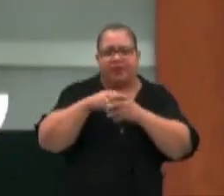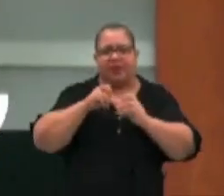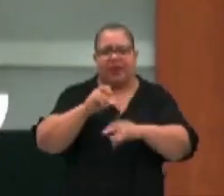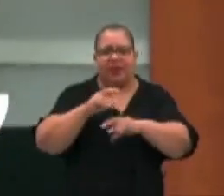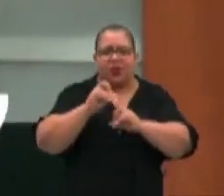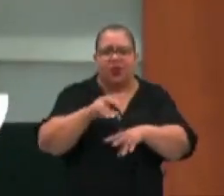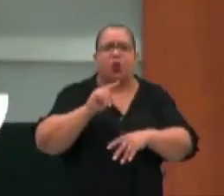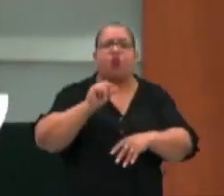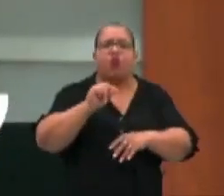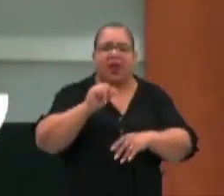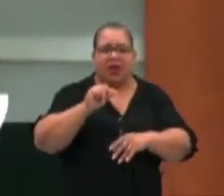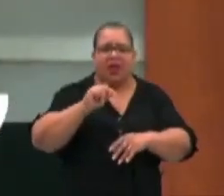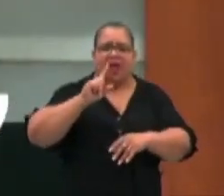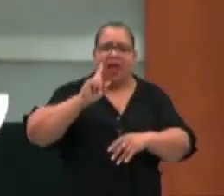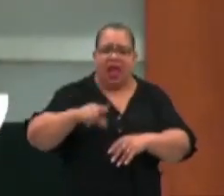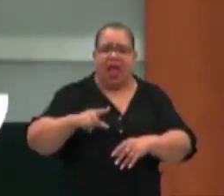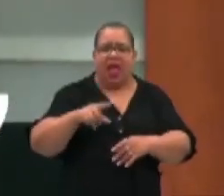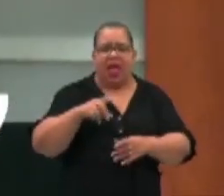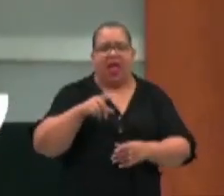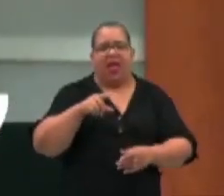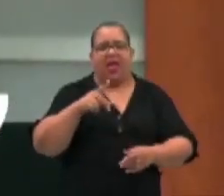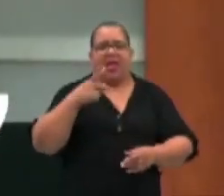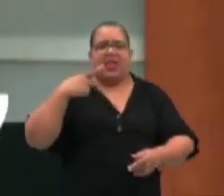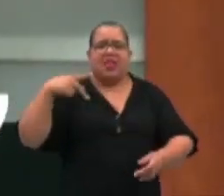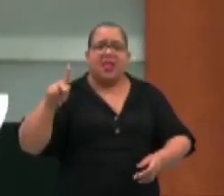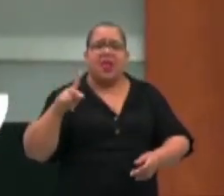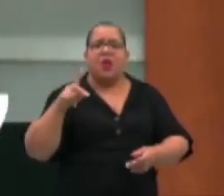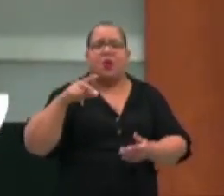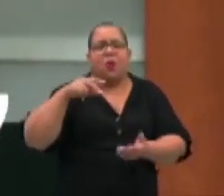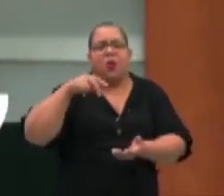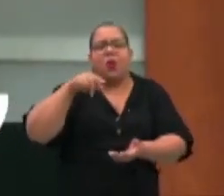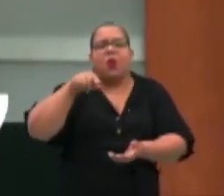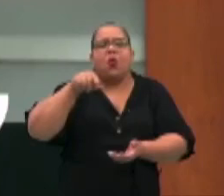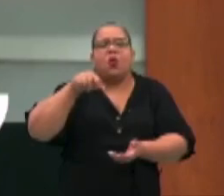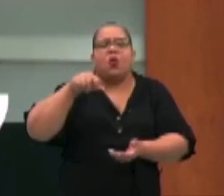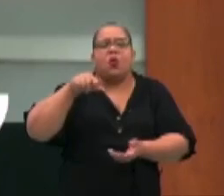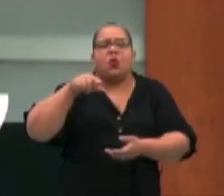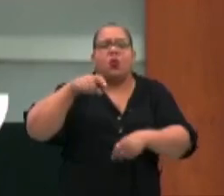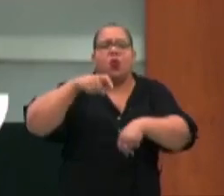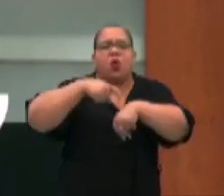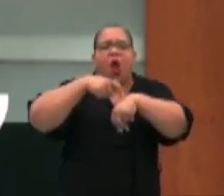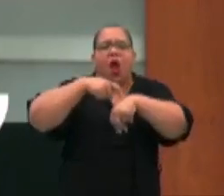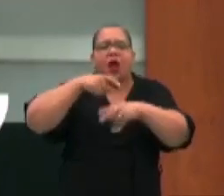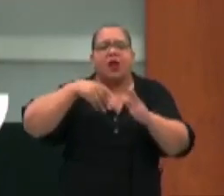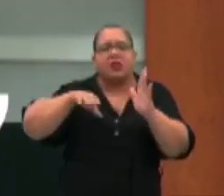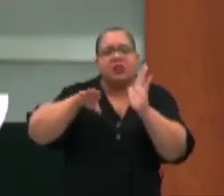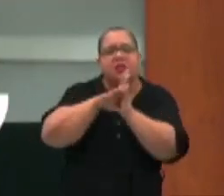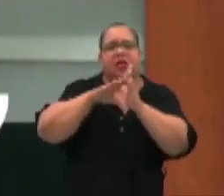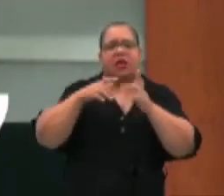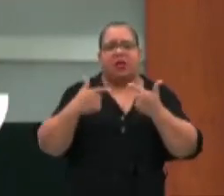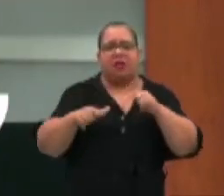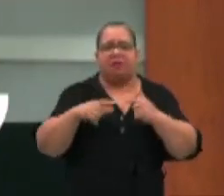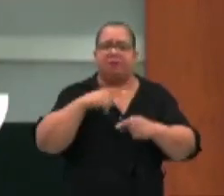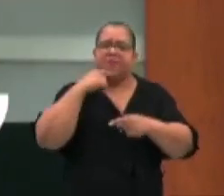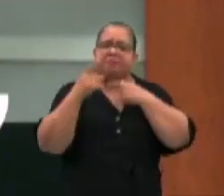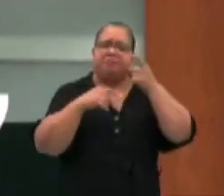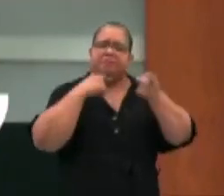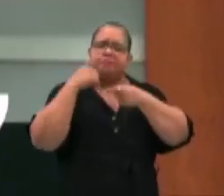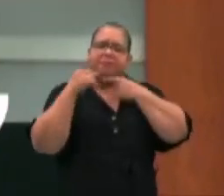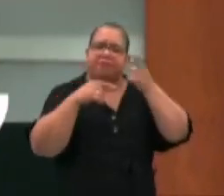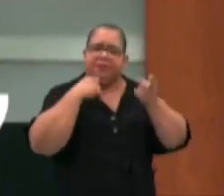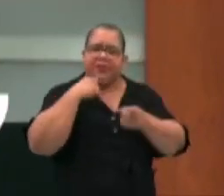o registro do seu ponto nas unidades escolares do Estado de Mato Grosso.